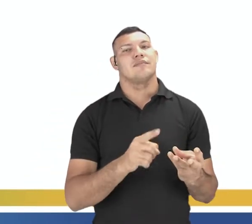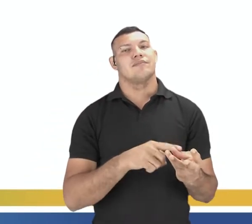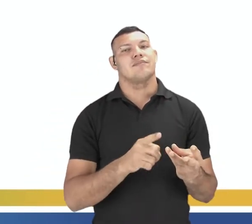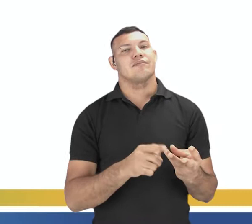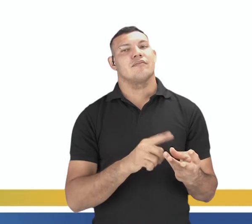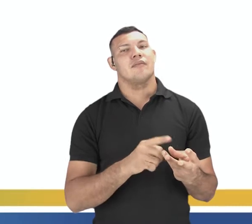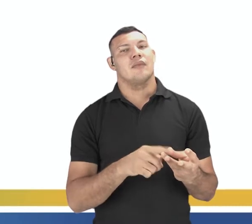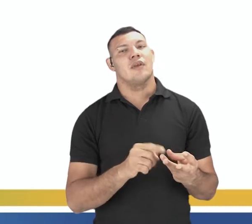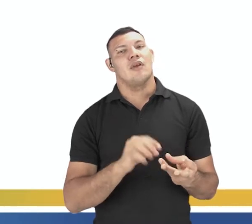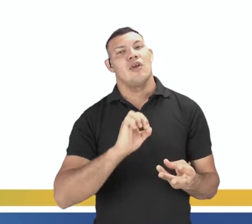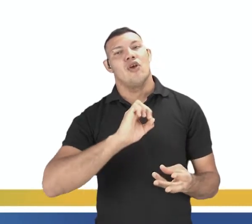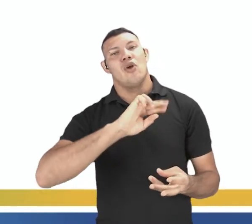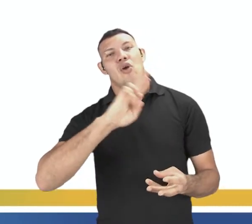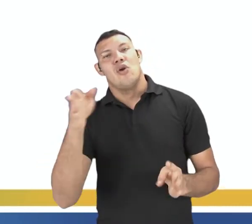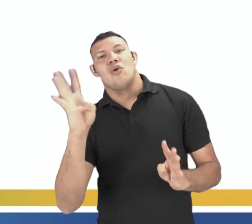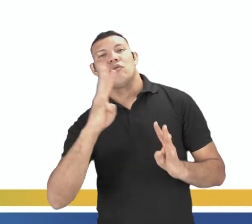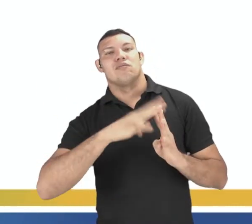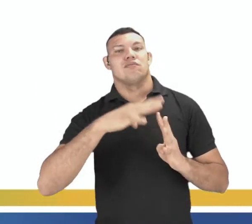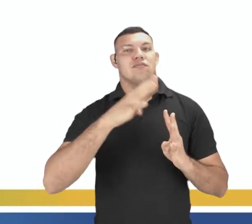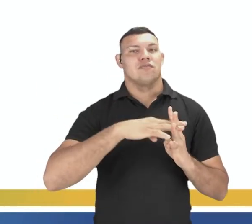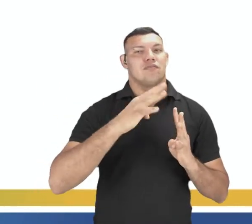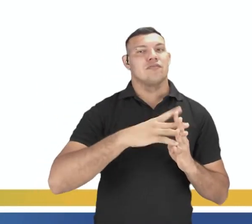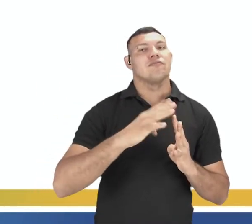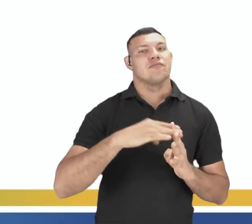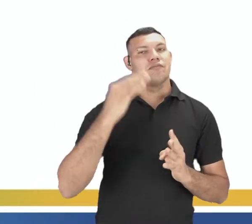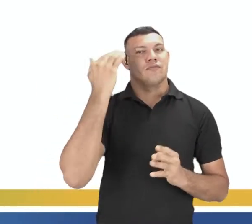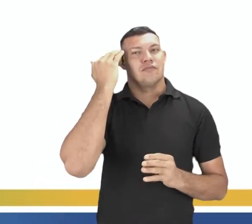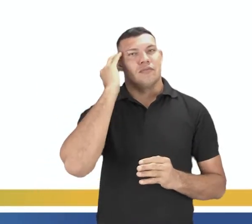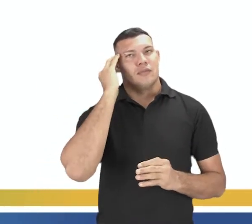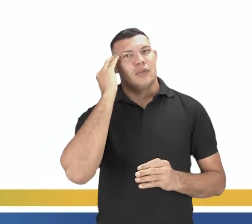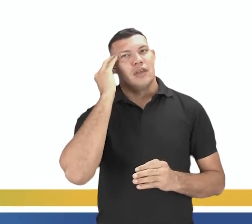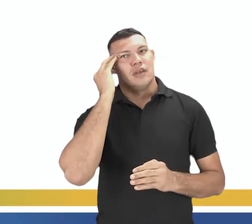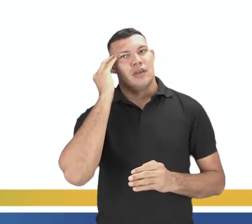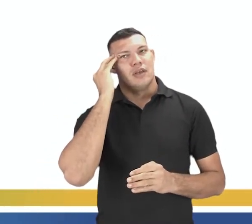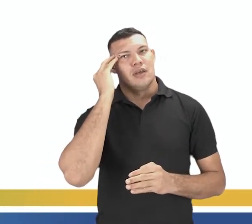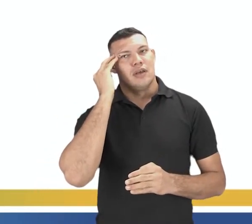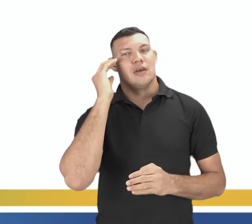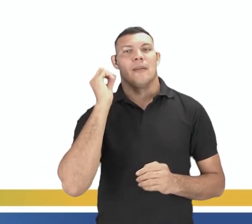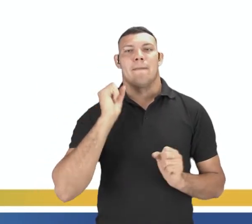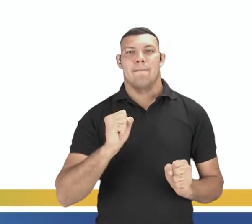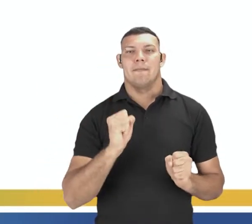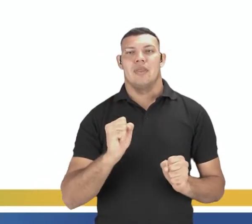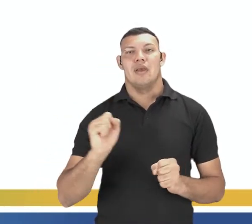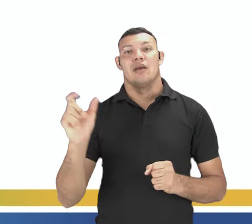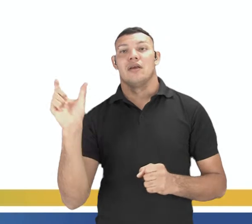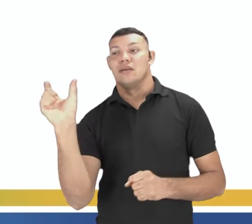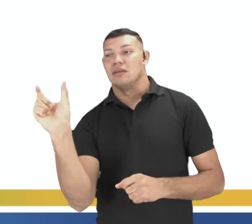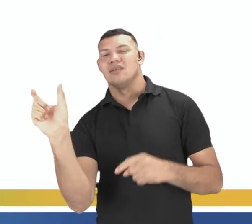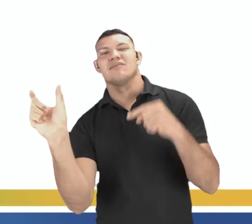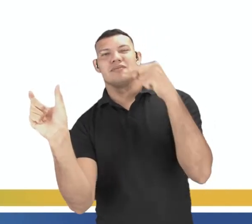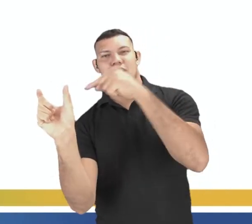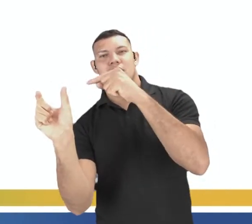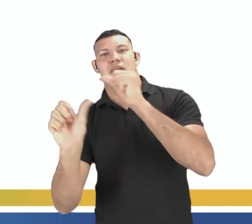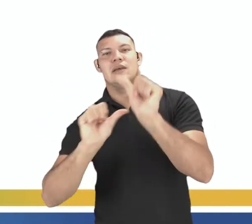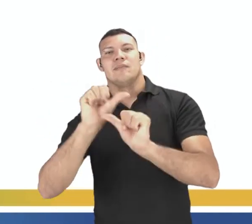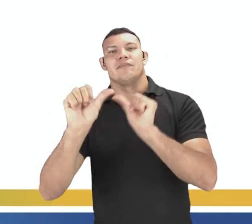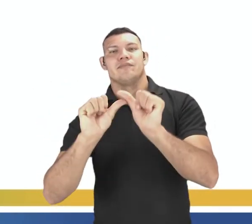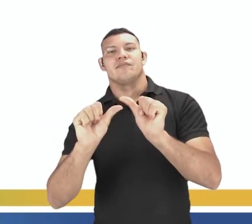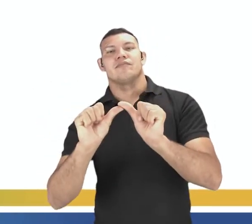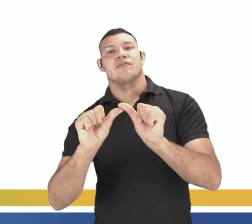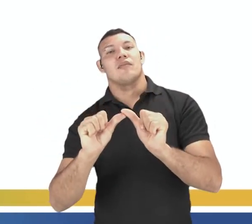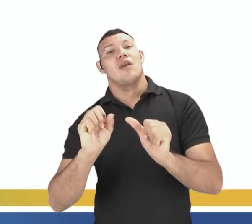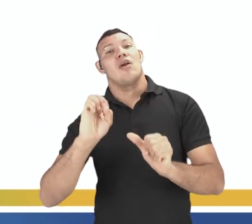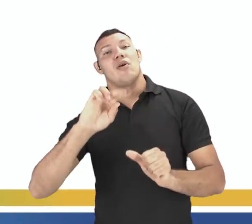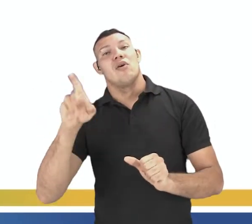A alteração da estrutura em alguma das palavras ou nas duas. Por exemplo, plano